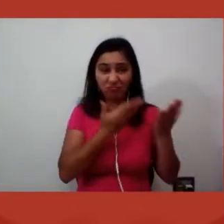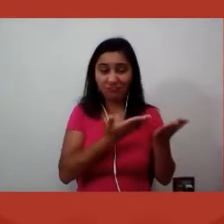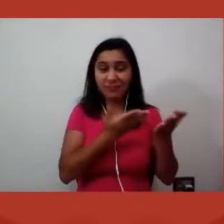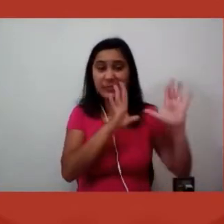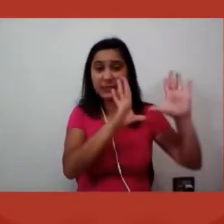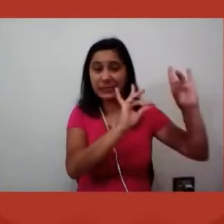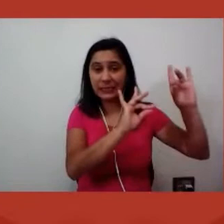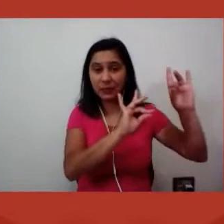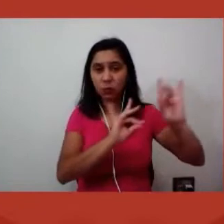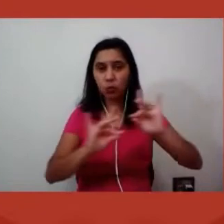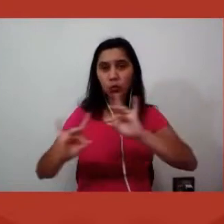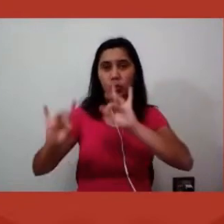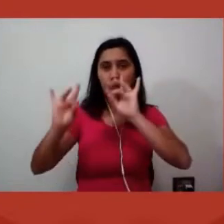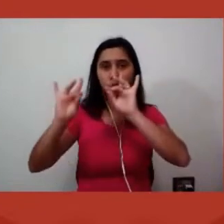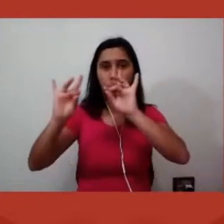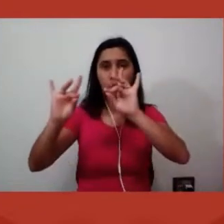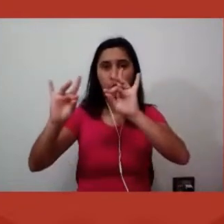trazer